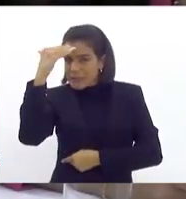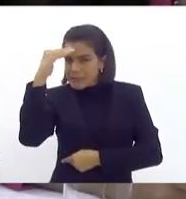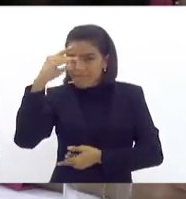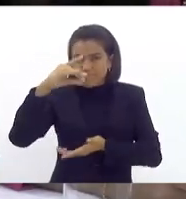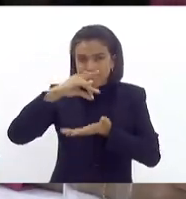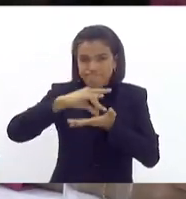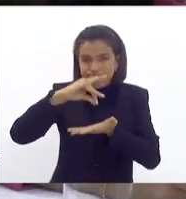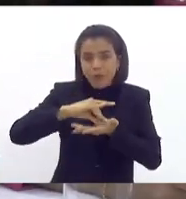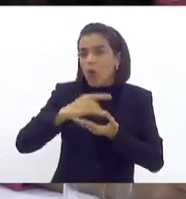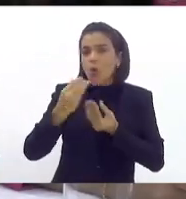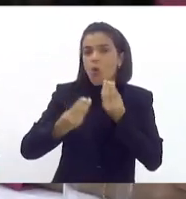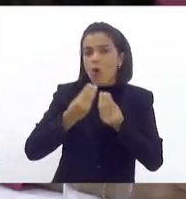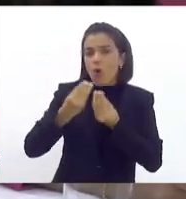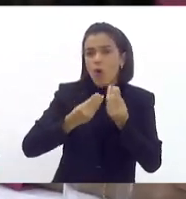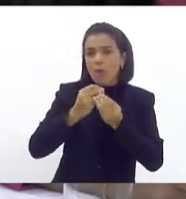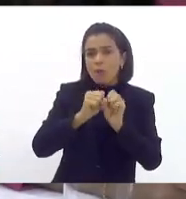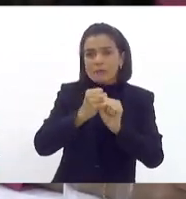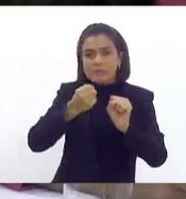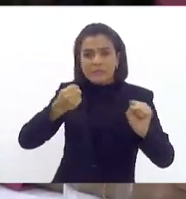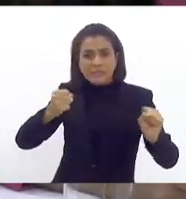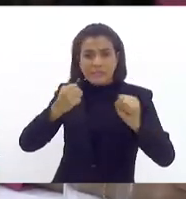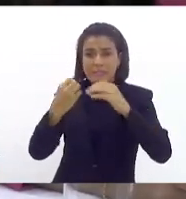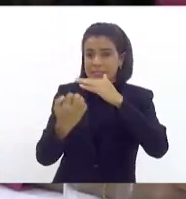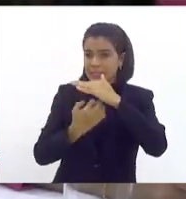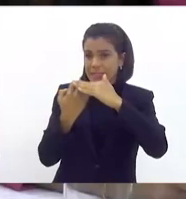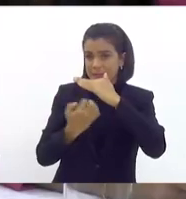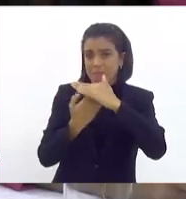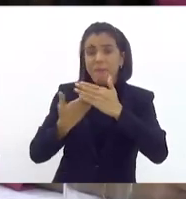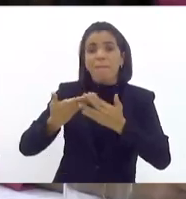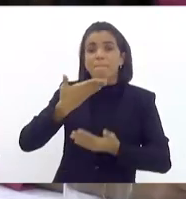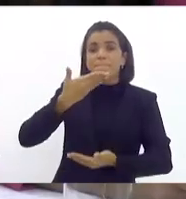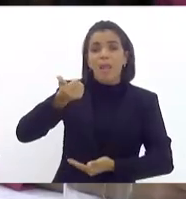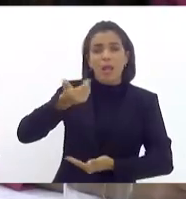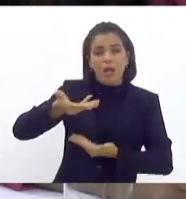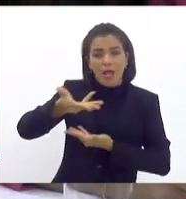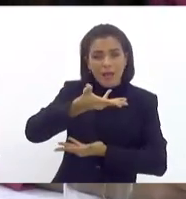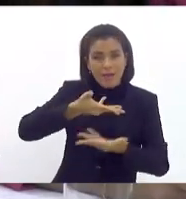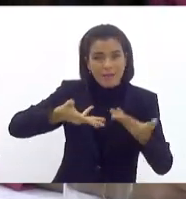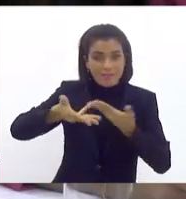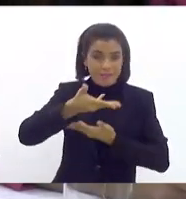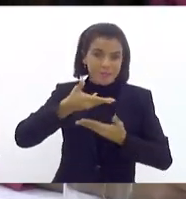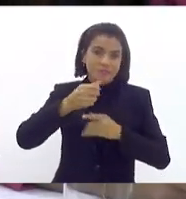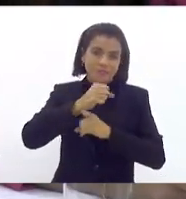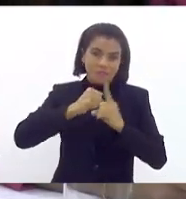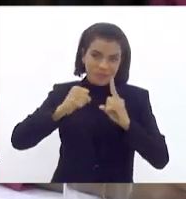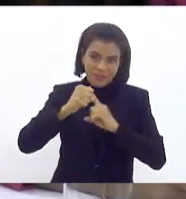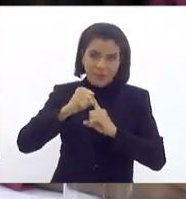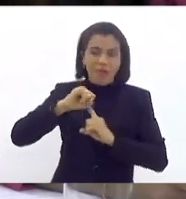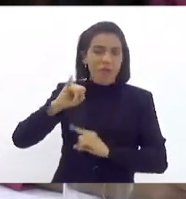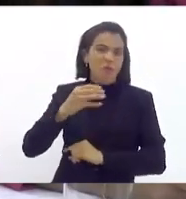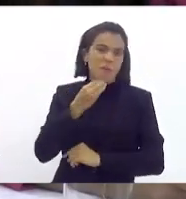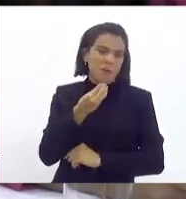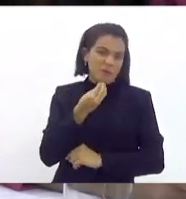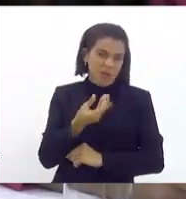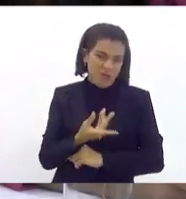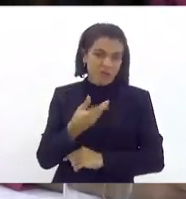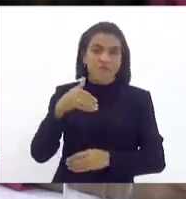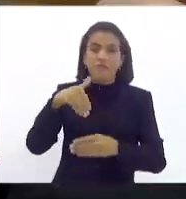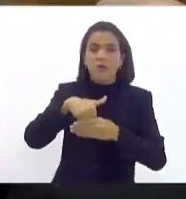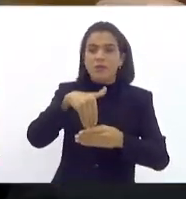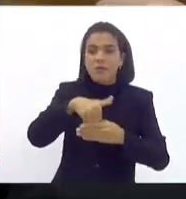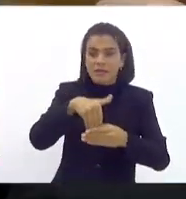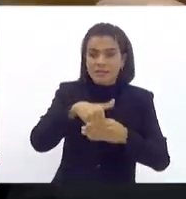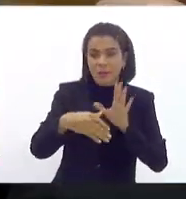as grandes empresas podem atuar, até para melhorar a questão social. Fechado. Ponto. E acho que é a grande oportunidade que a gente tem aqui. Então, vamos botar em votação